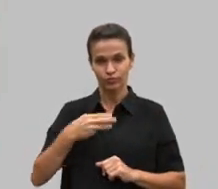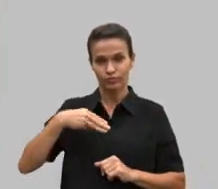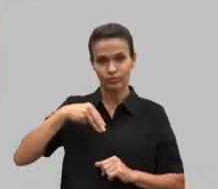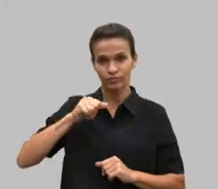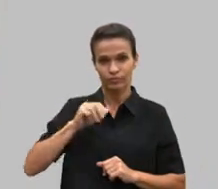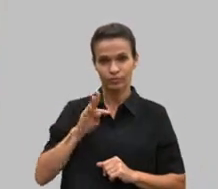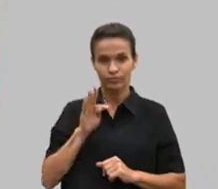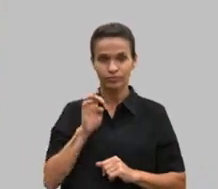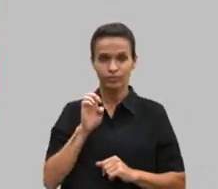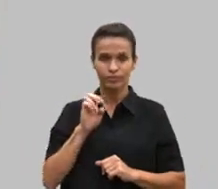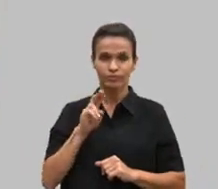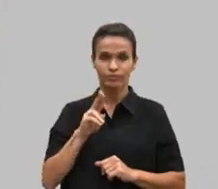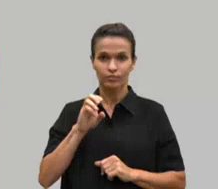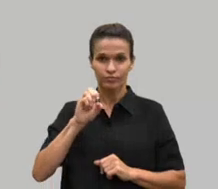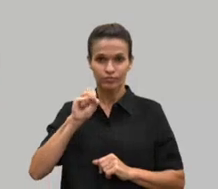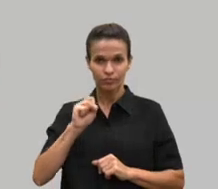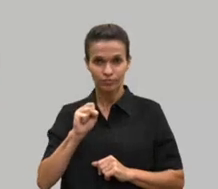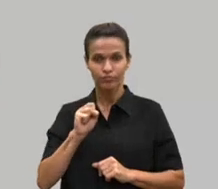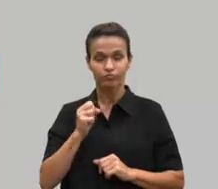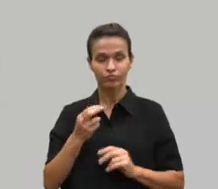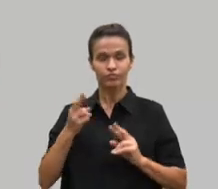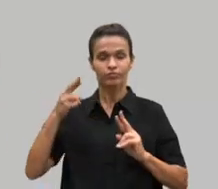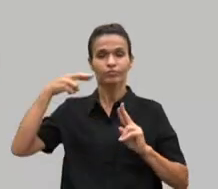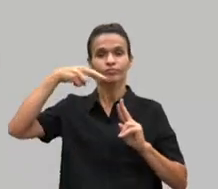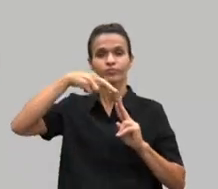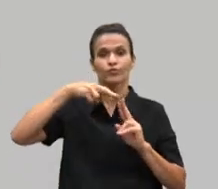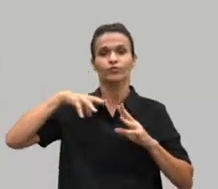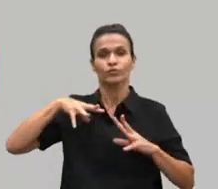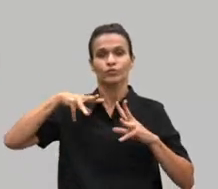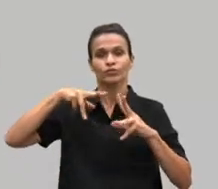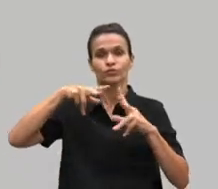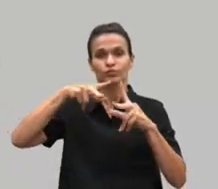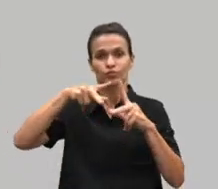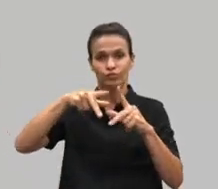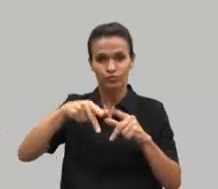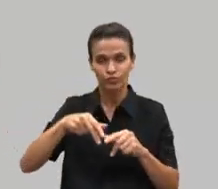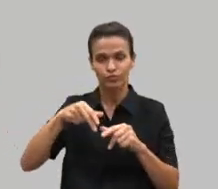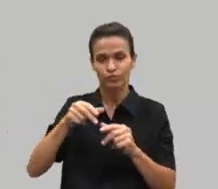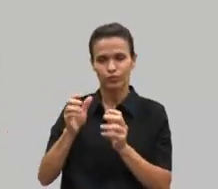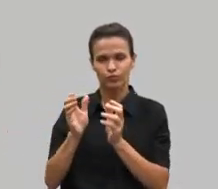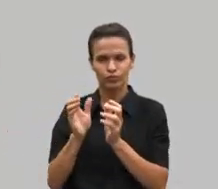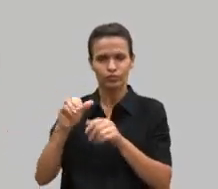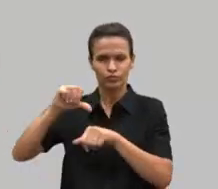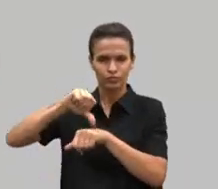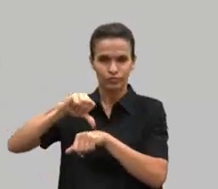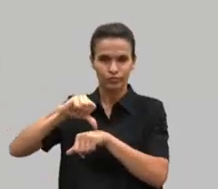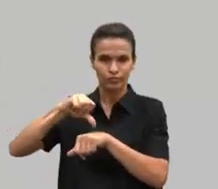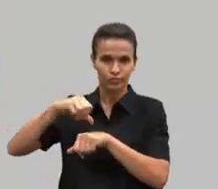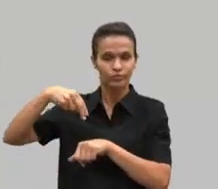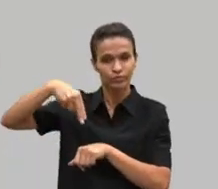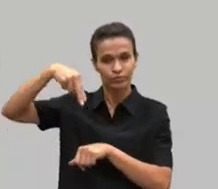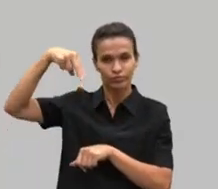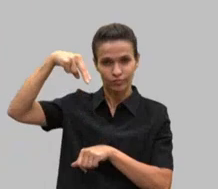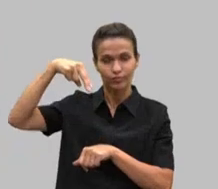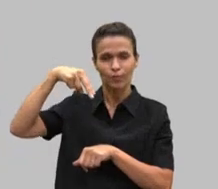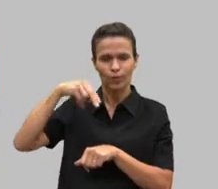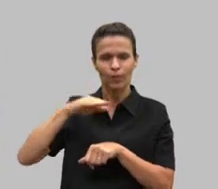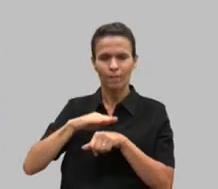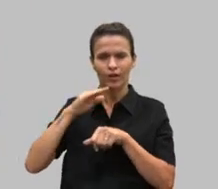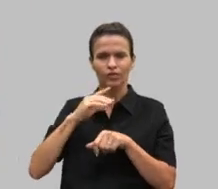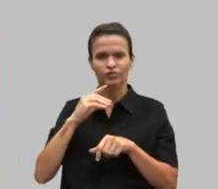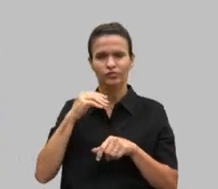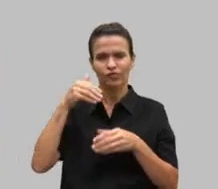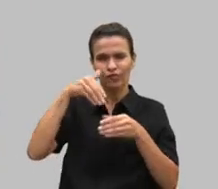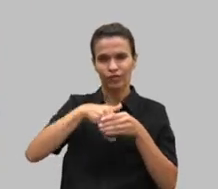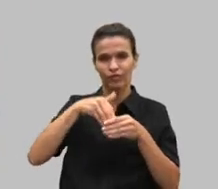dos Santos Eu Sou representante de todo o vetor Norte Eu fui o representante mais votado por toda a